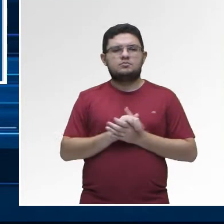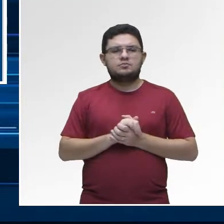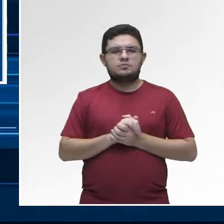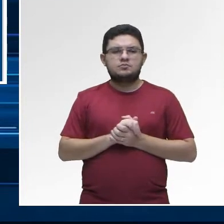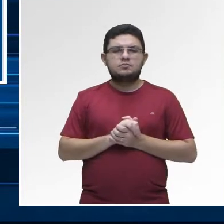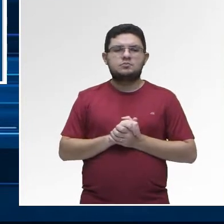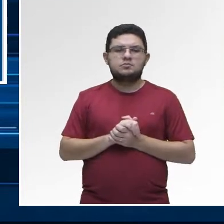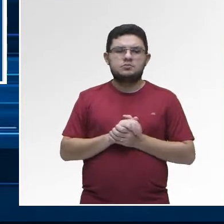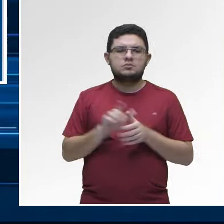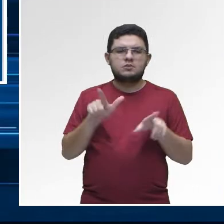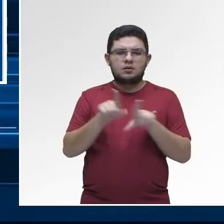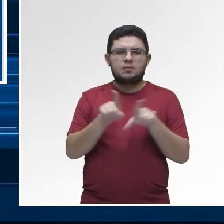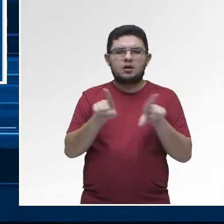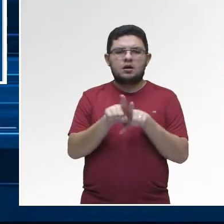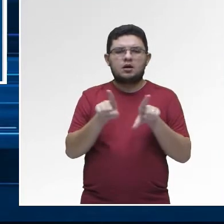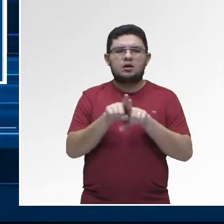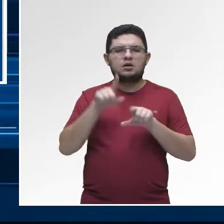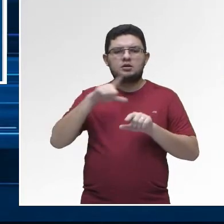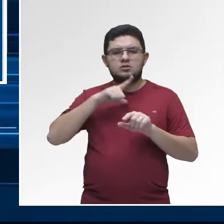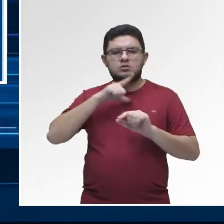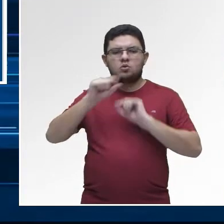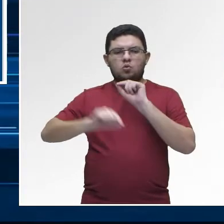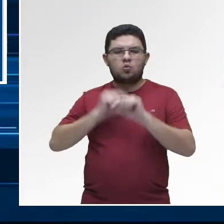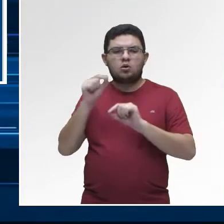né? Então aqueles que têm